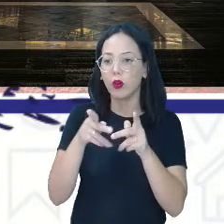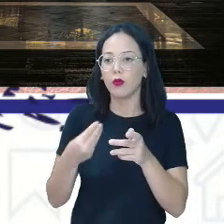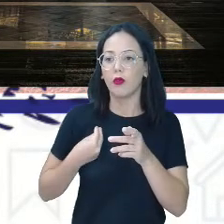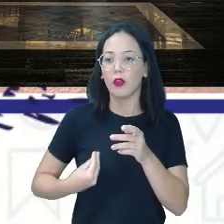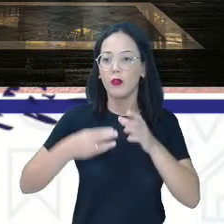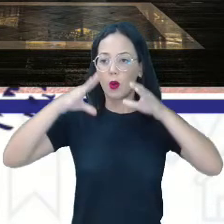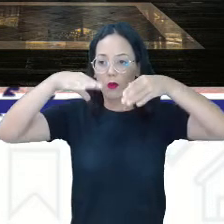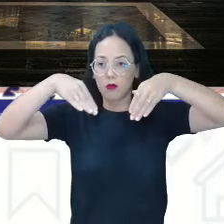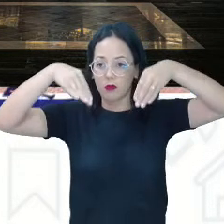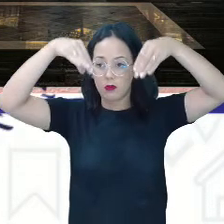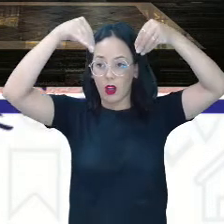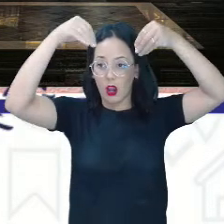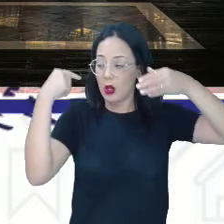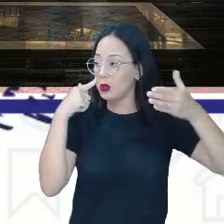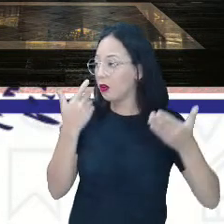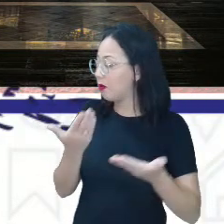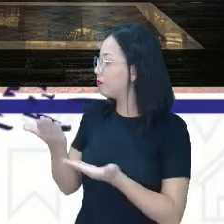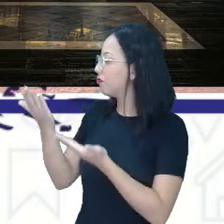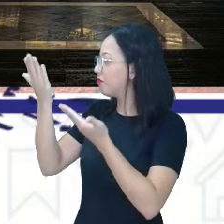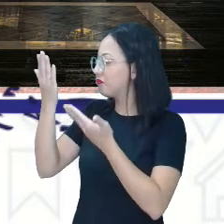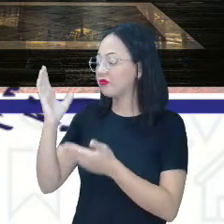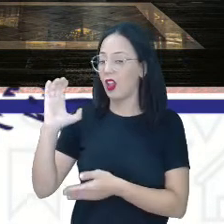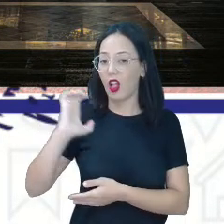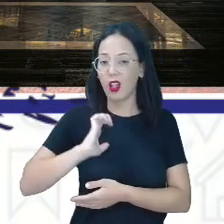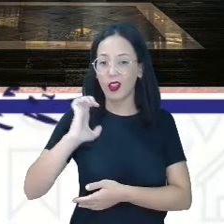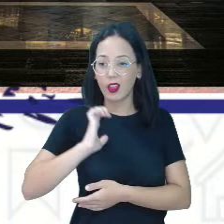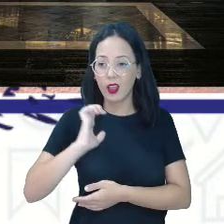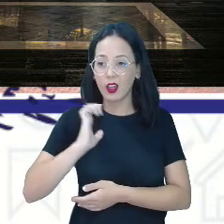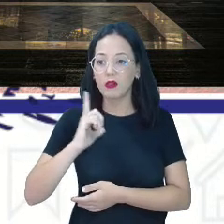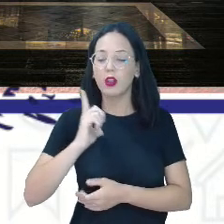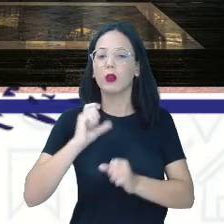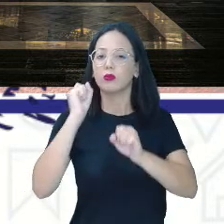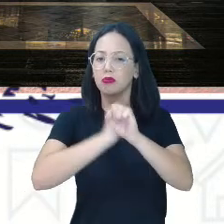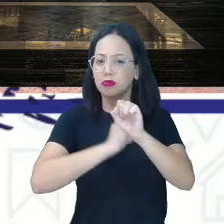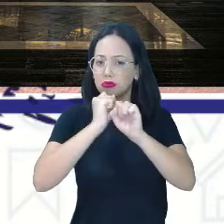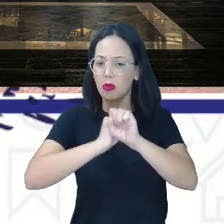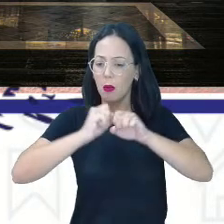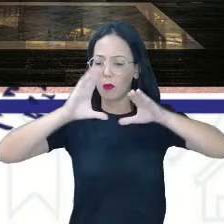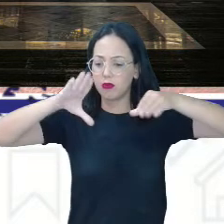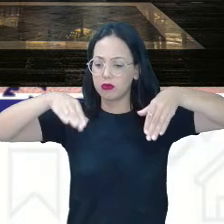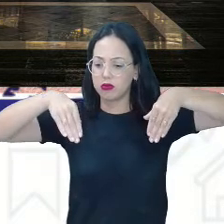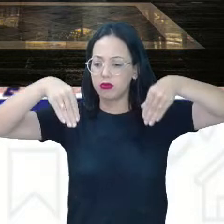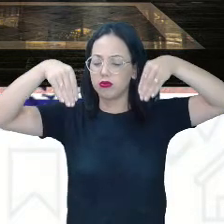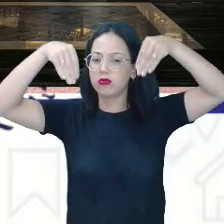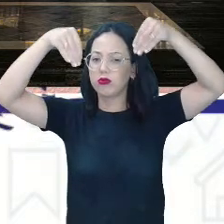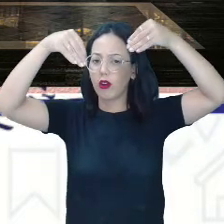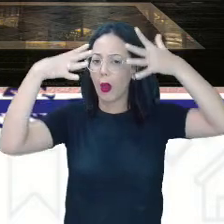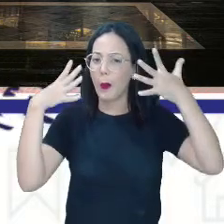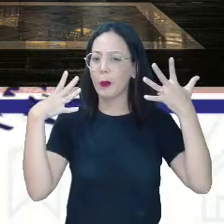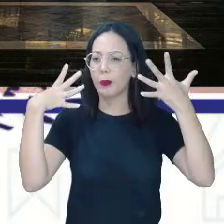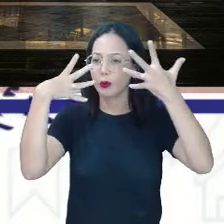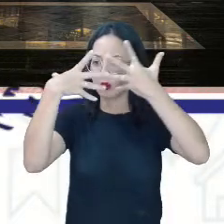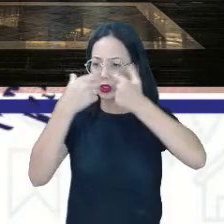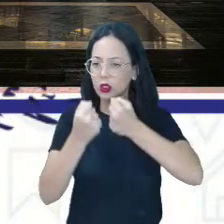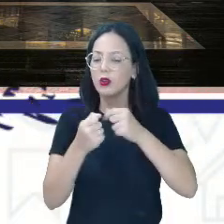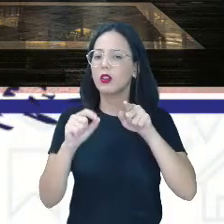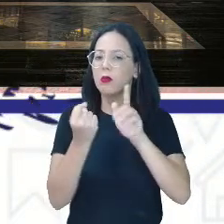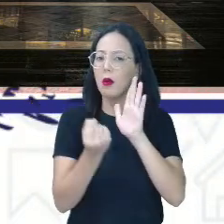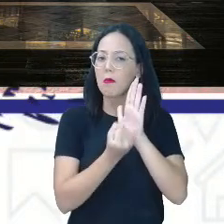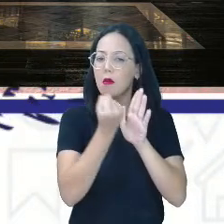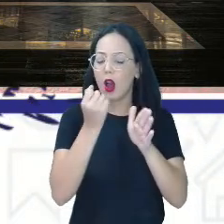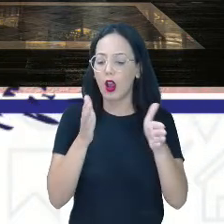palácios luxuosos. Isso aqui é um estilo, né, de uma construção que data, né, do